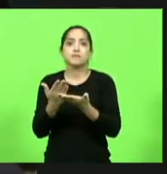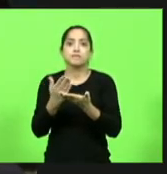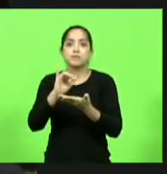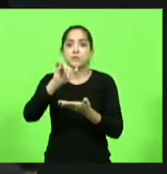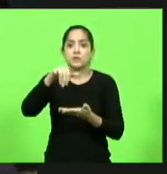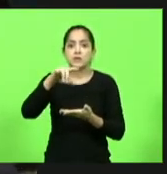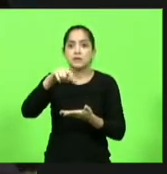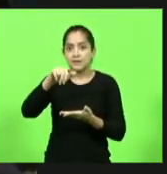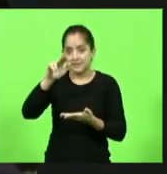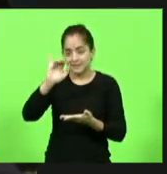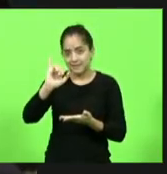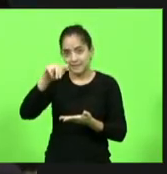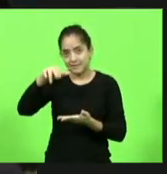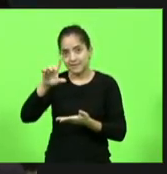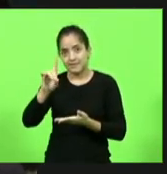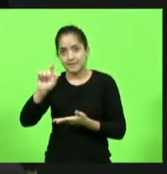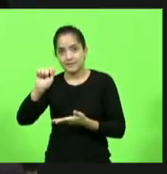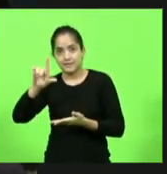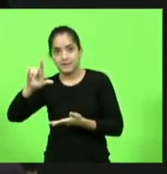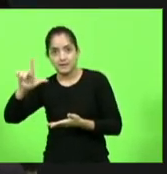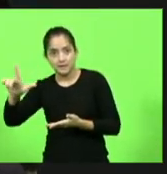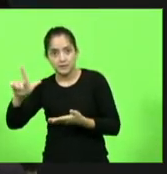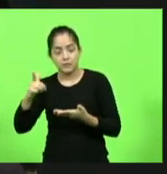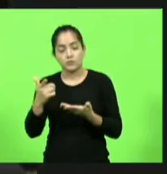dois viadutos